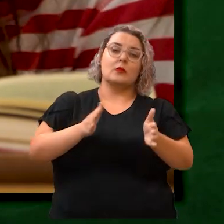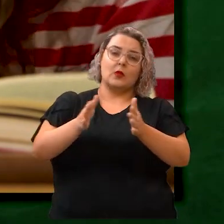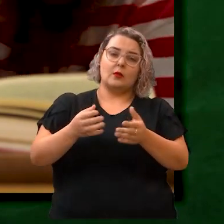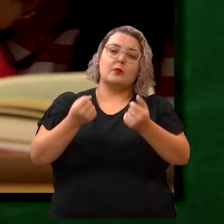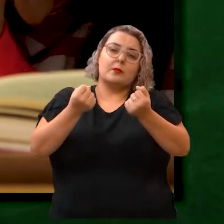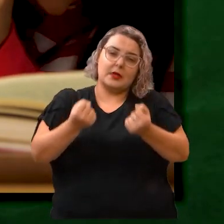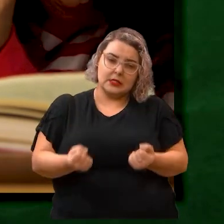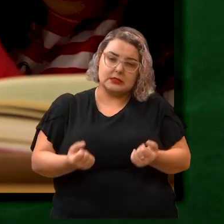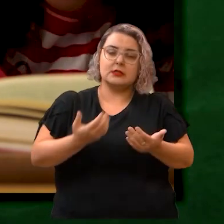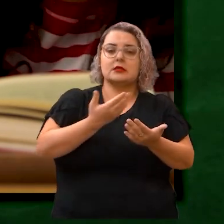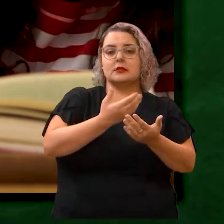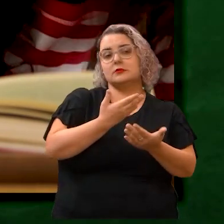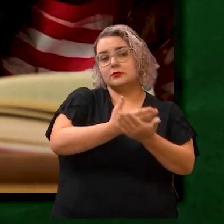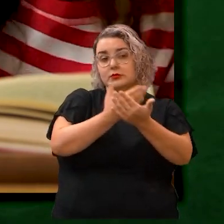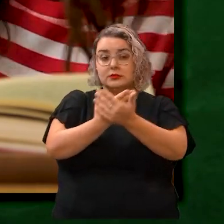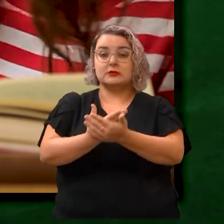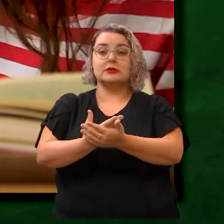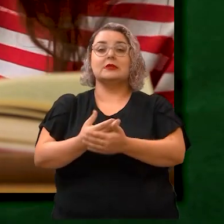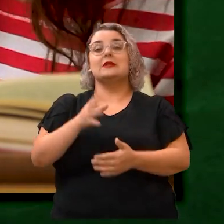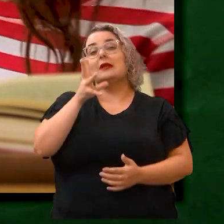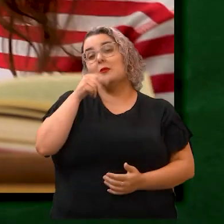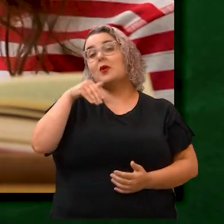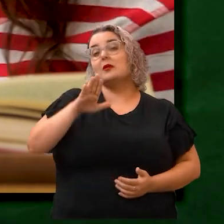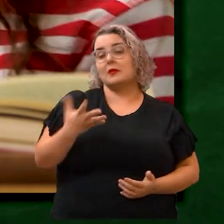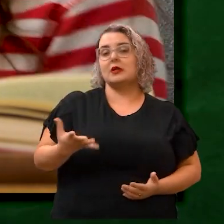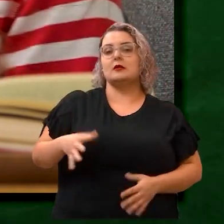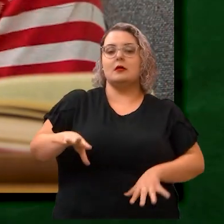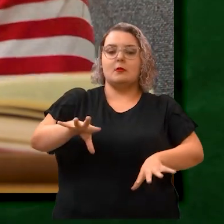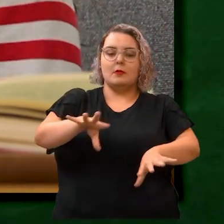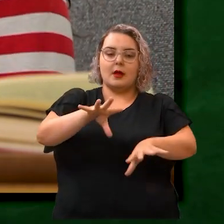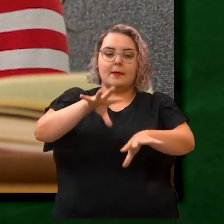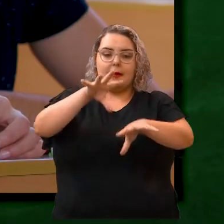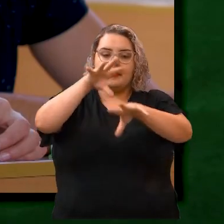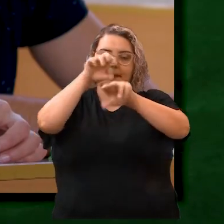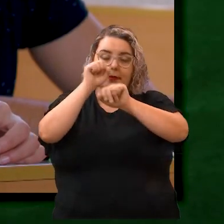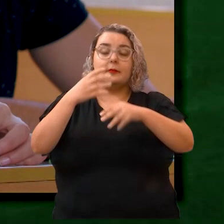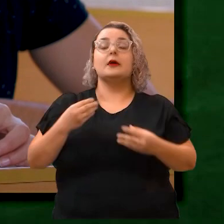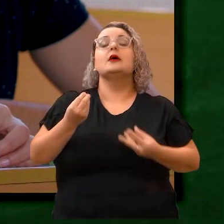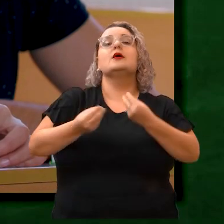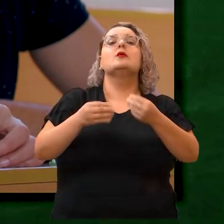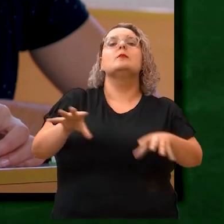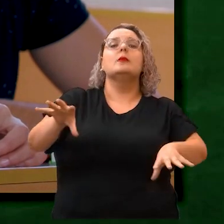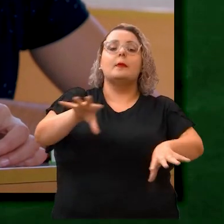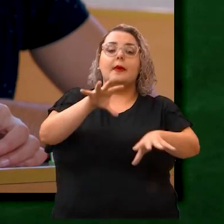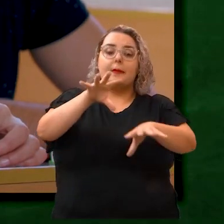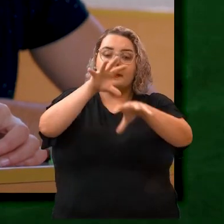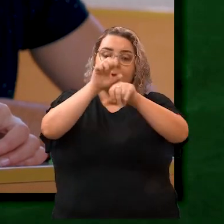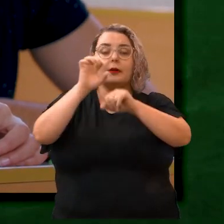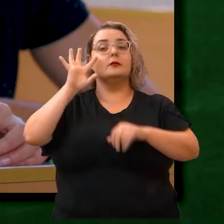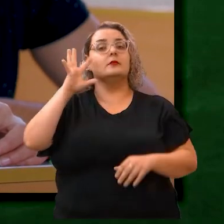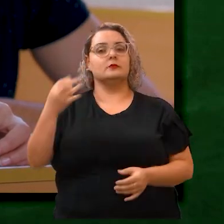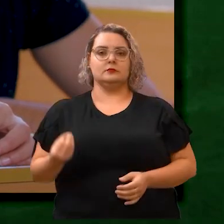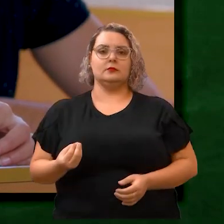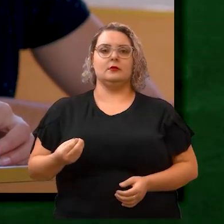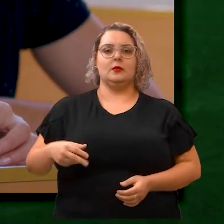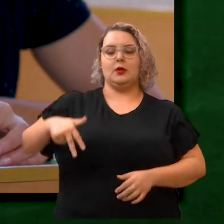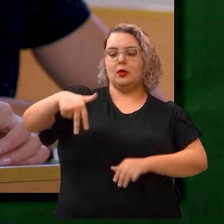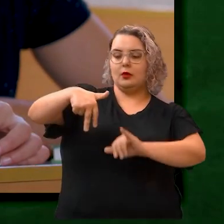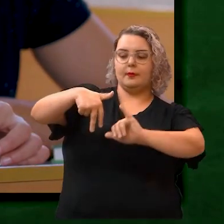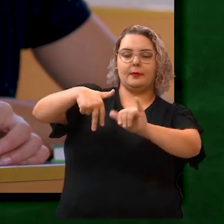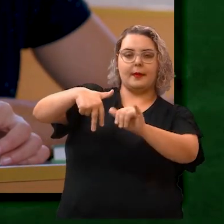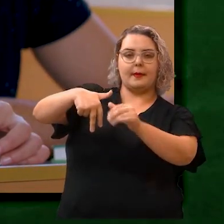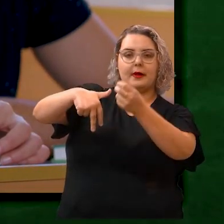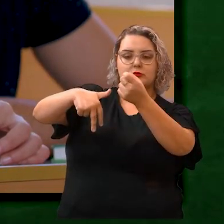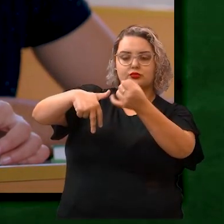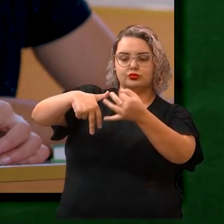a fase mais pesada do estudo que leva mais tempo você vai estar absorvendo aqui e como é que você absorve aquele conhecimento ouvindo a explicação